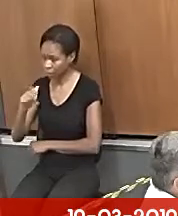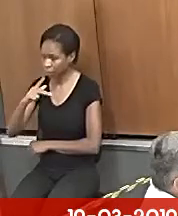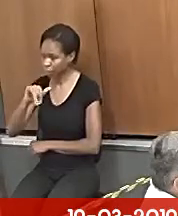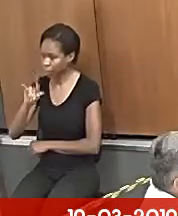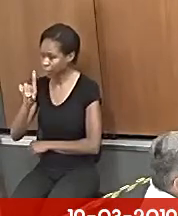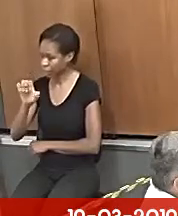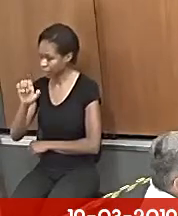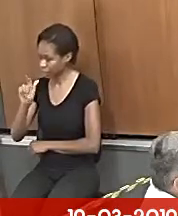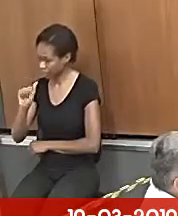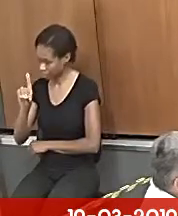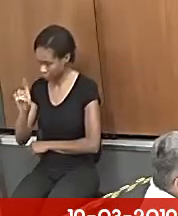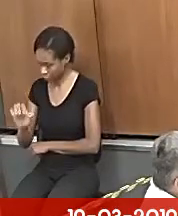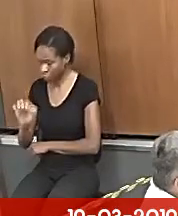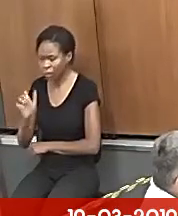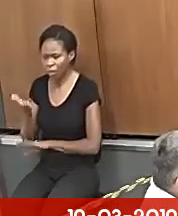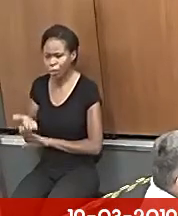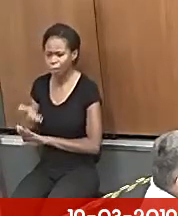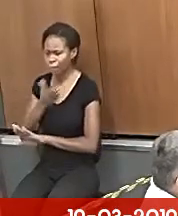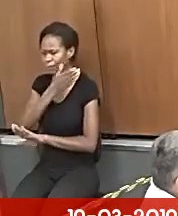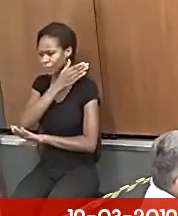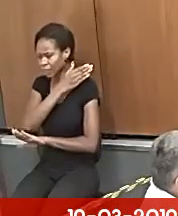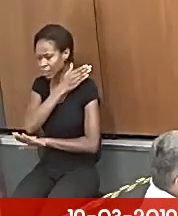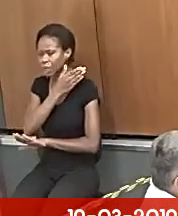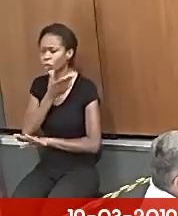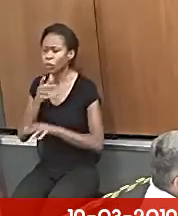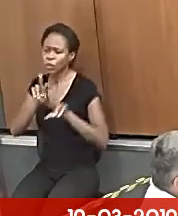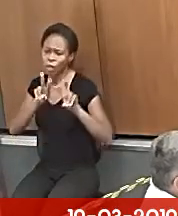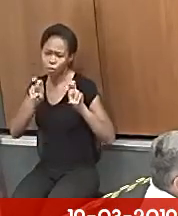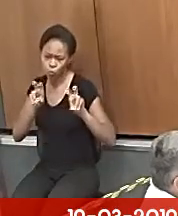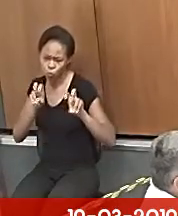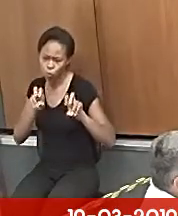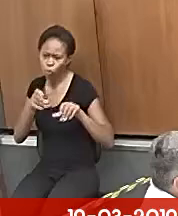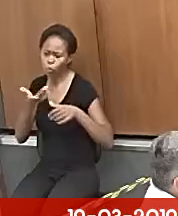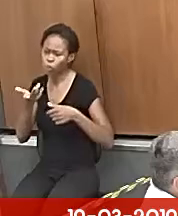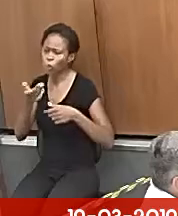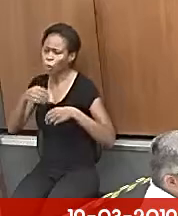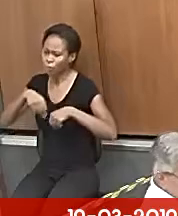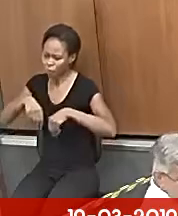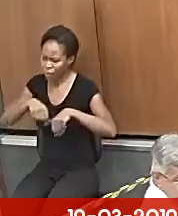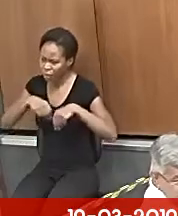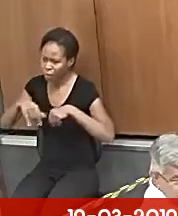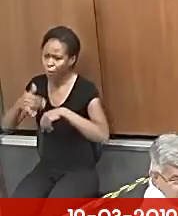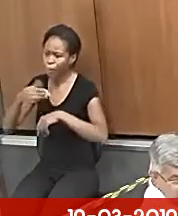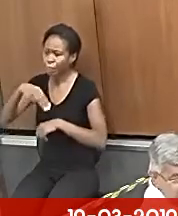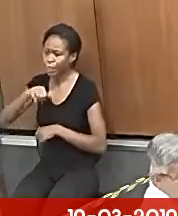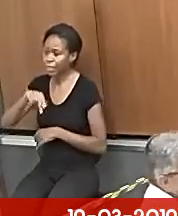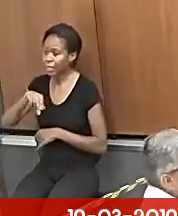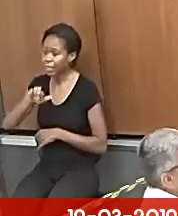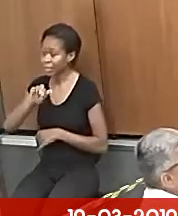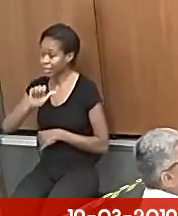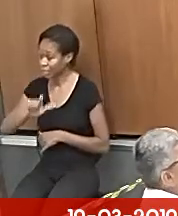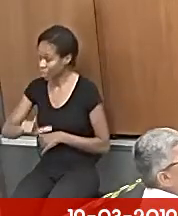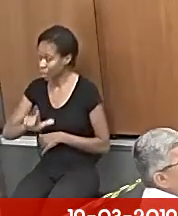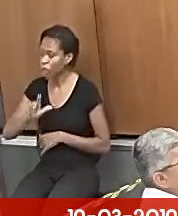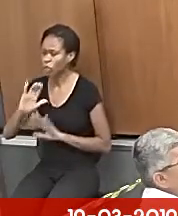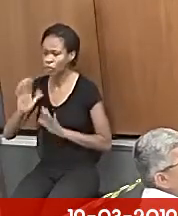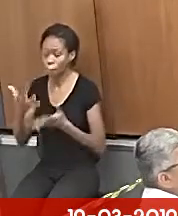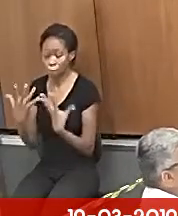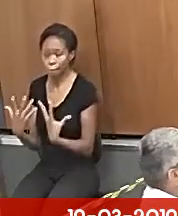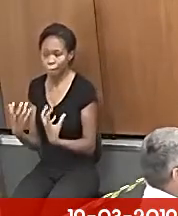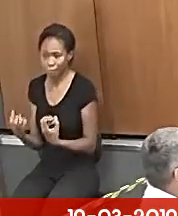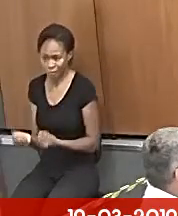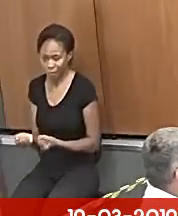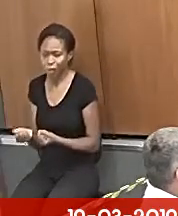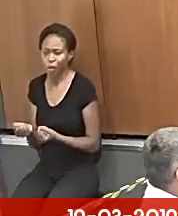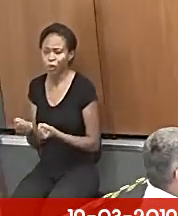aaa a câmara de assuntos minerários do copam aprovou a continuidade da extração mineral no nosso patrimônio histórico tombado pelo